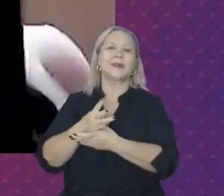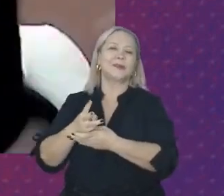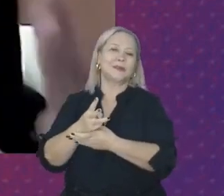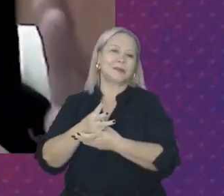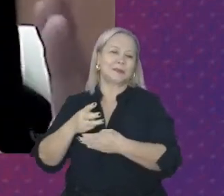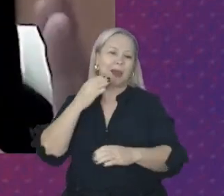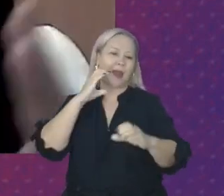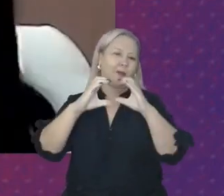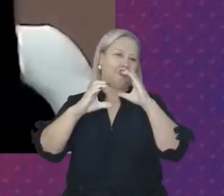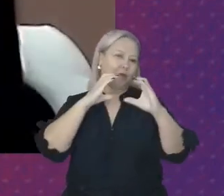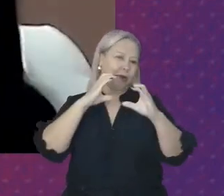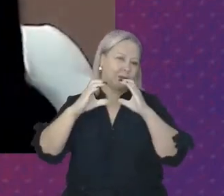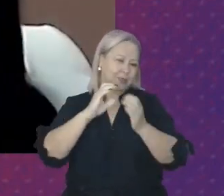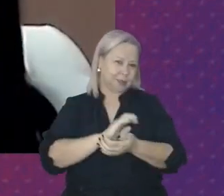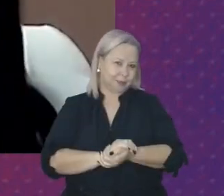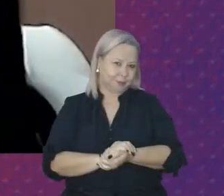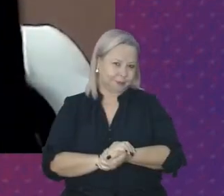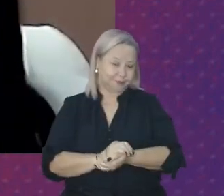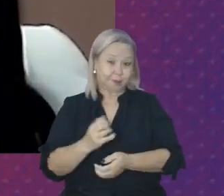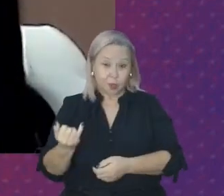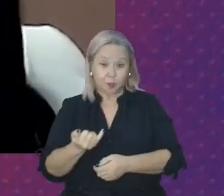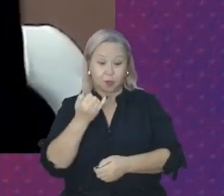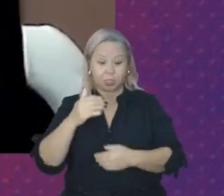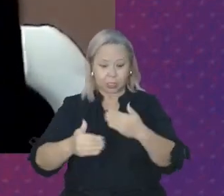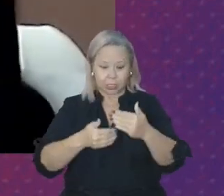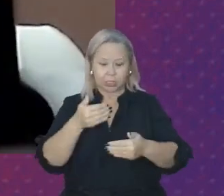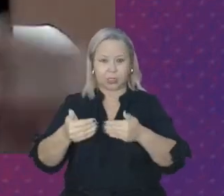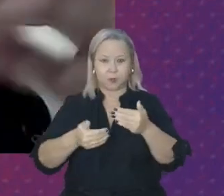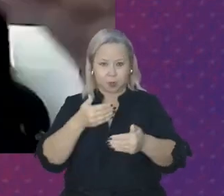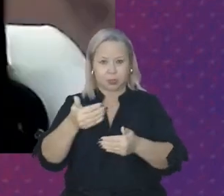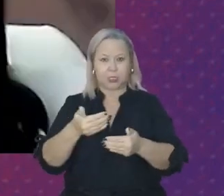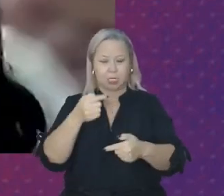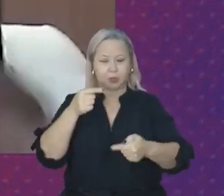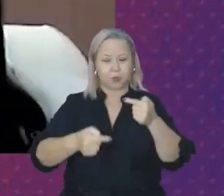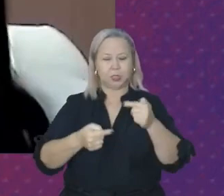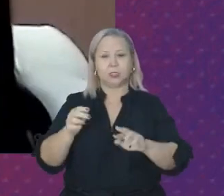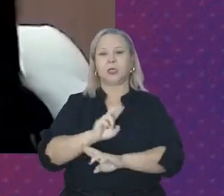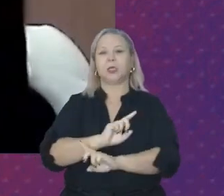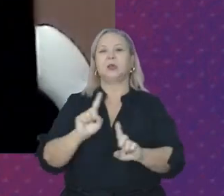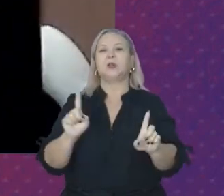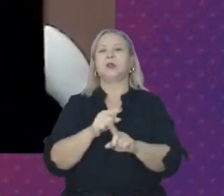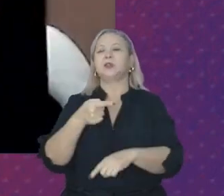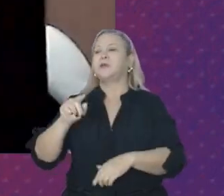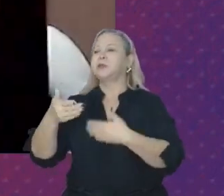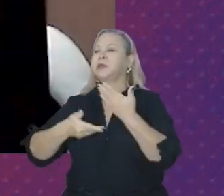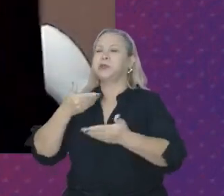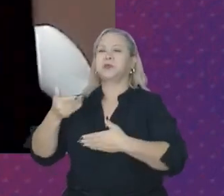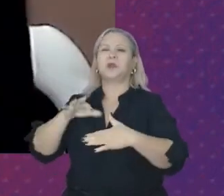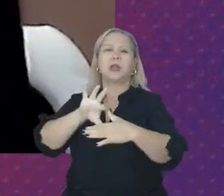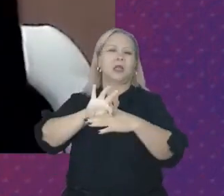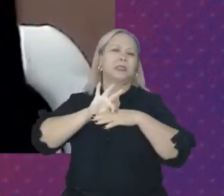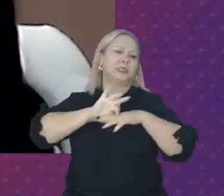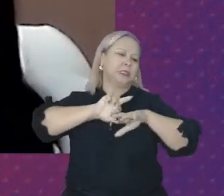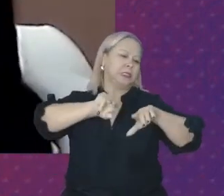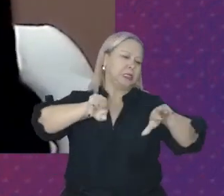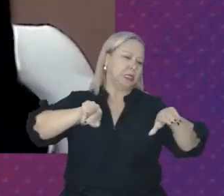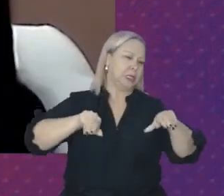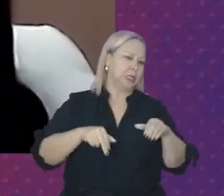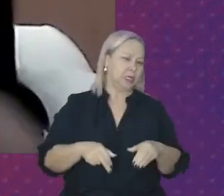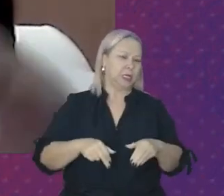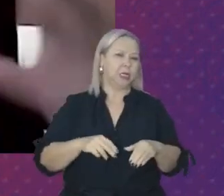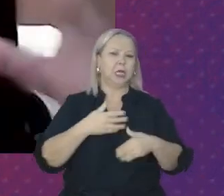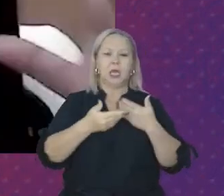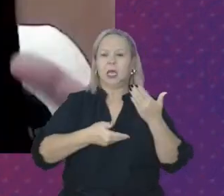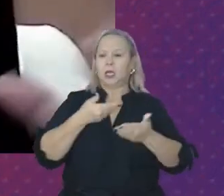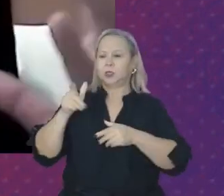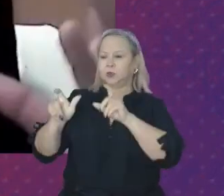O importante dentro desse processo político não é só você articular as lideranças, não é só você articular